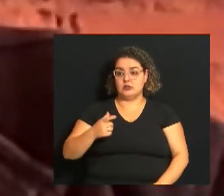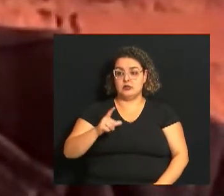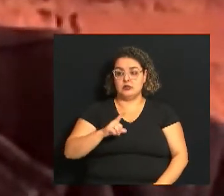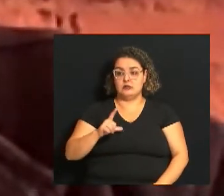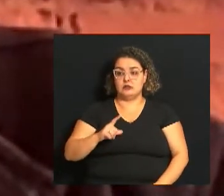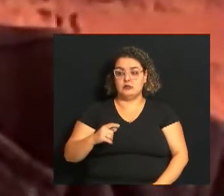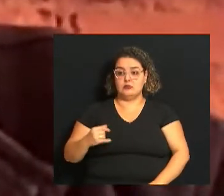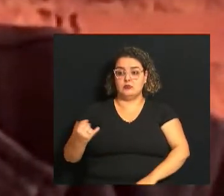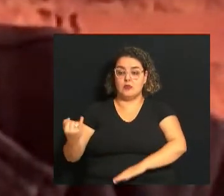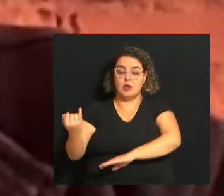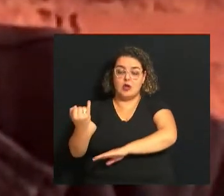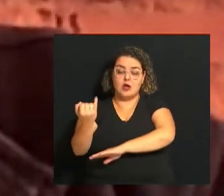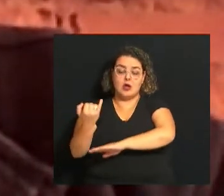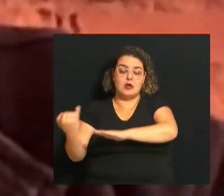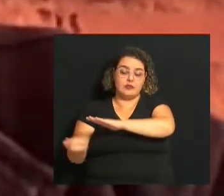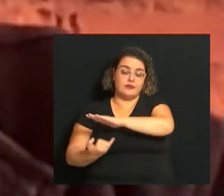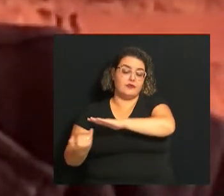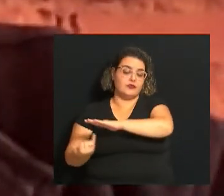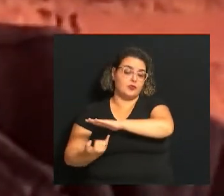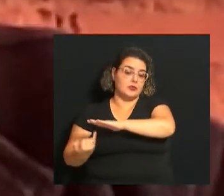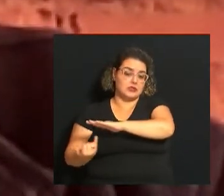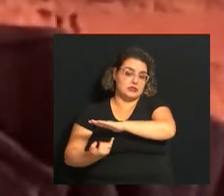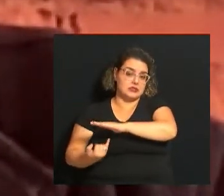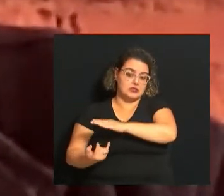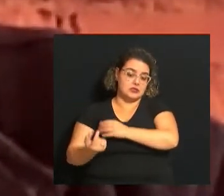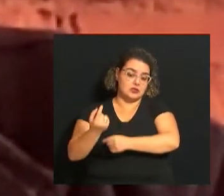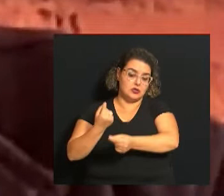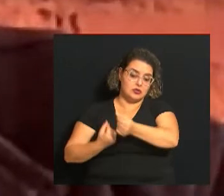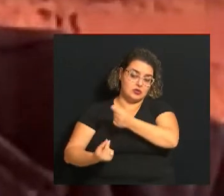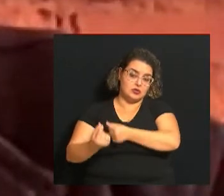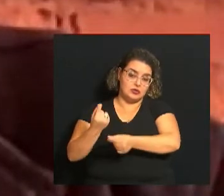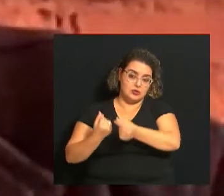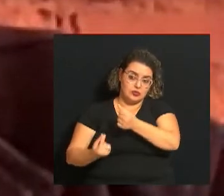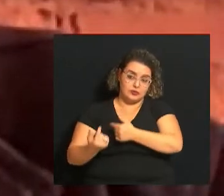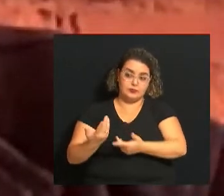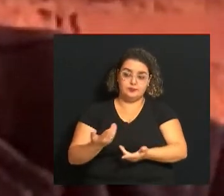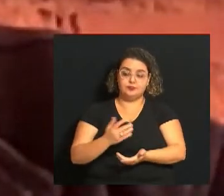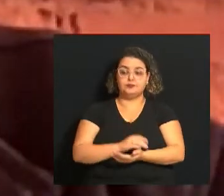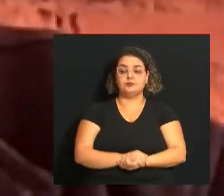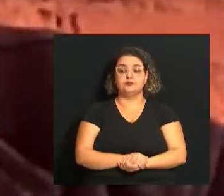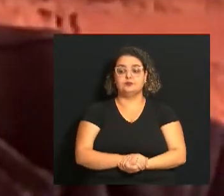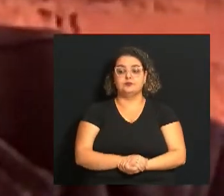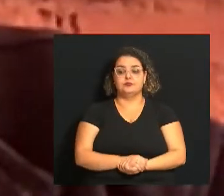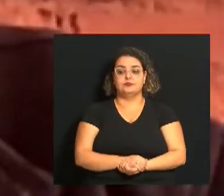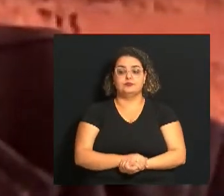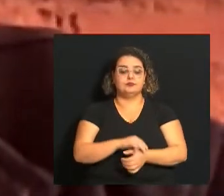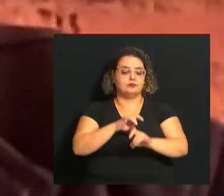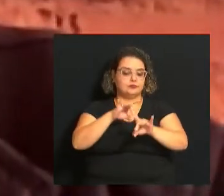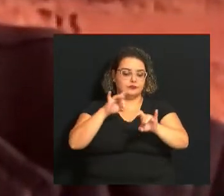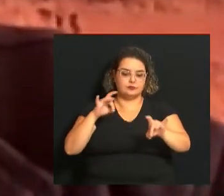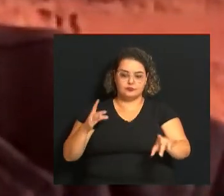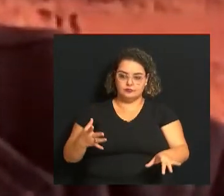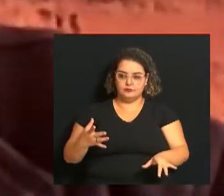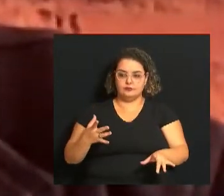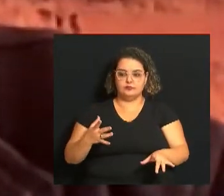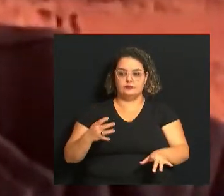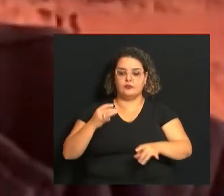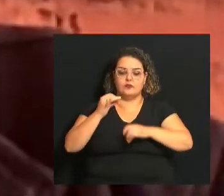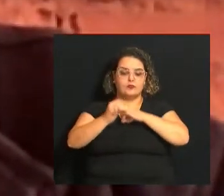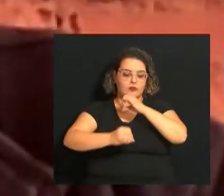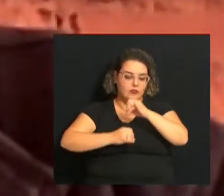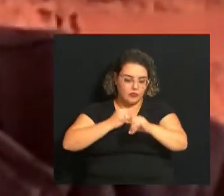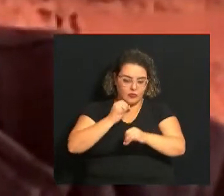da economia, né? Então, inclusive, os meios virtuais contribuíram para isso,